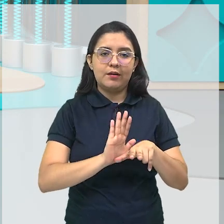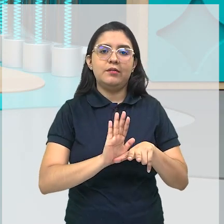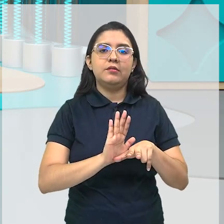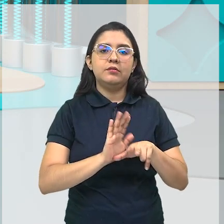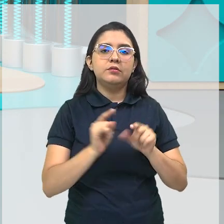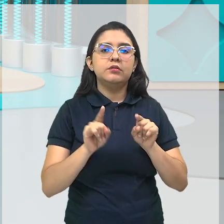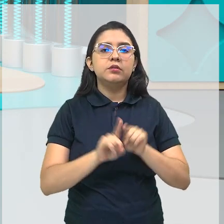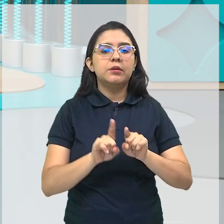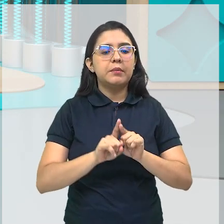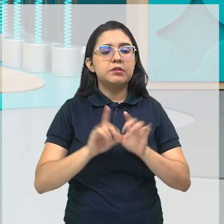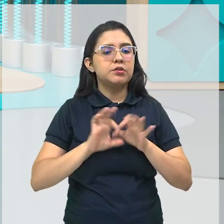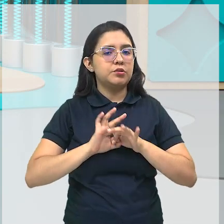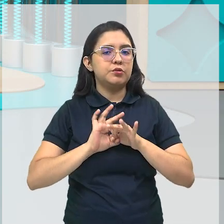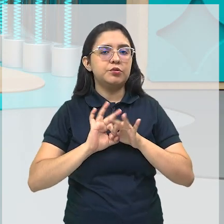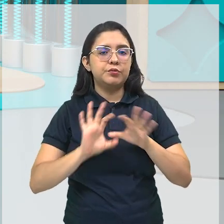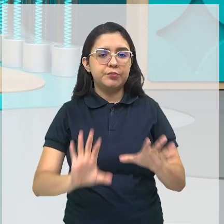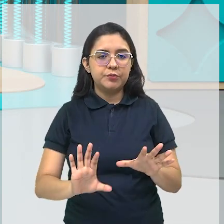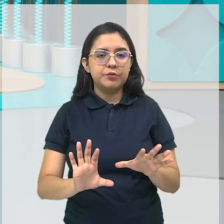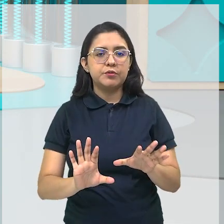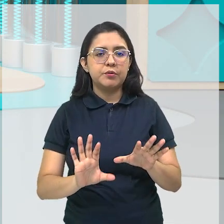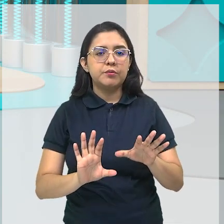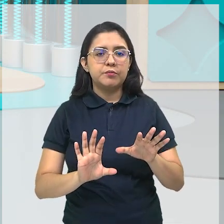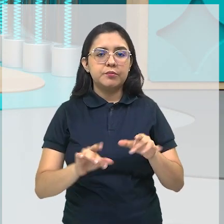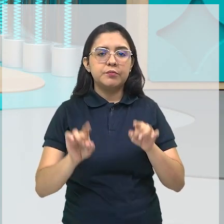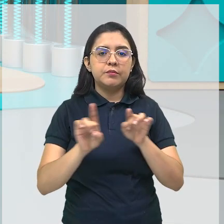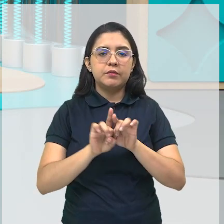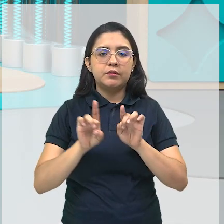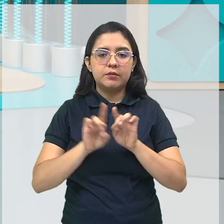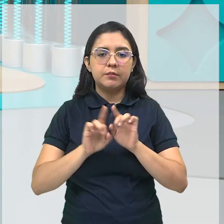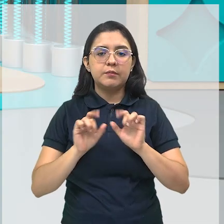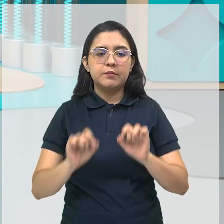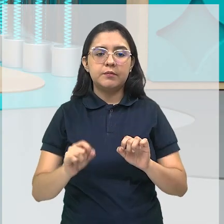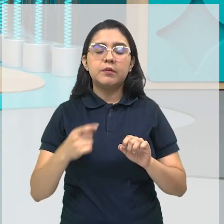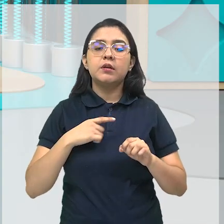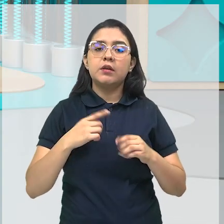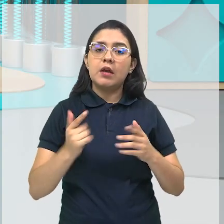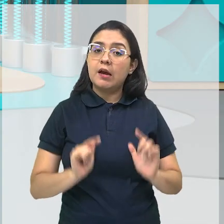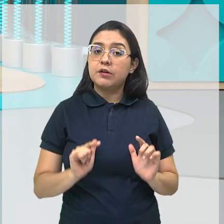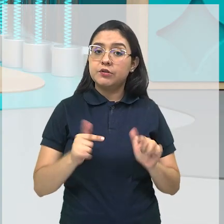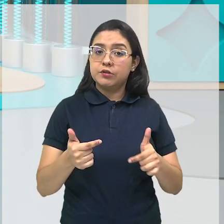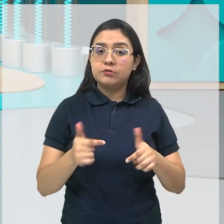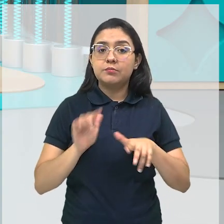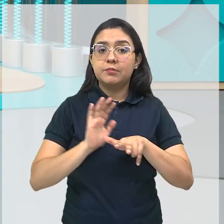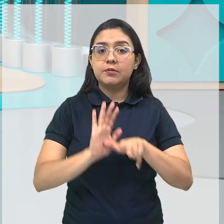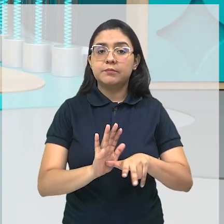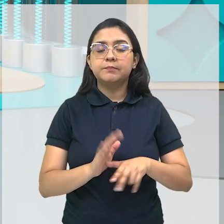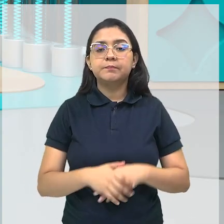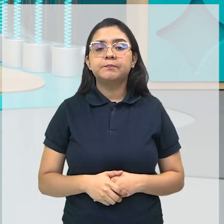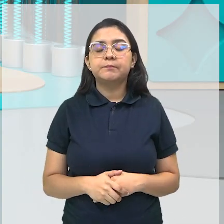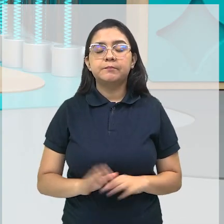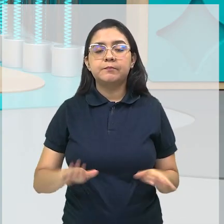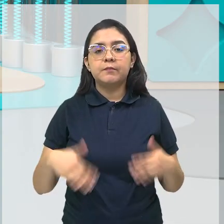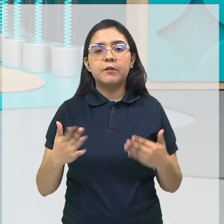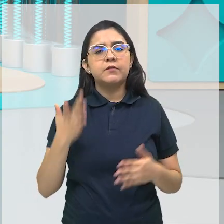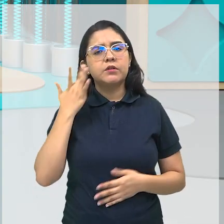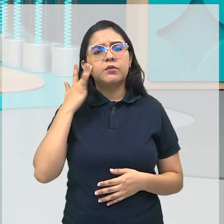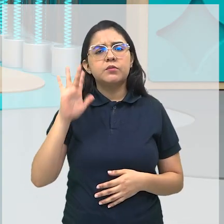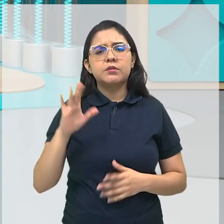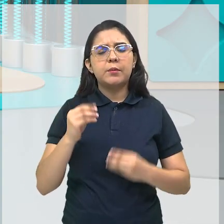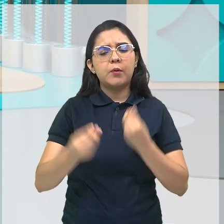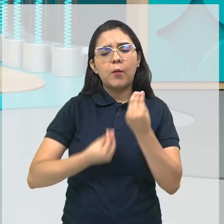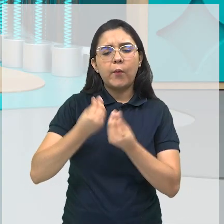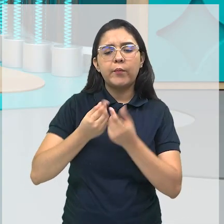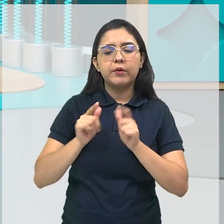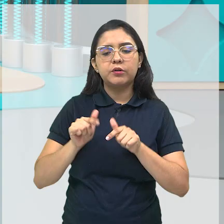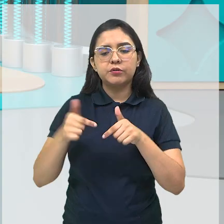se colocar à disposição do outro e realizar os primeiros socorros. Mesmo que você não saiba o que